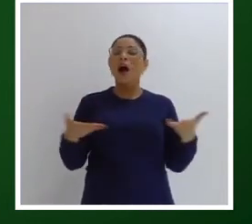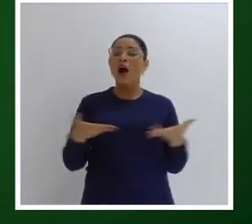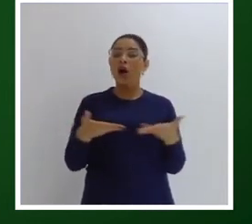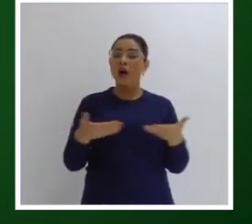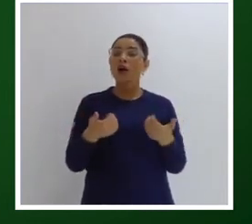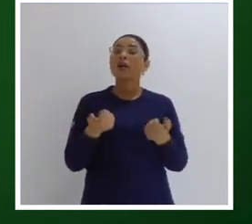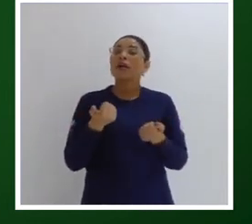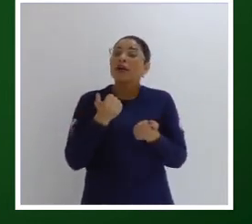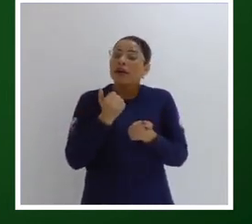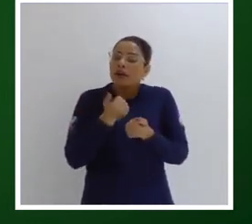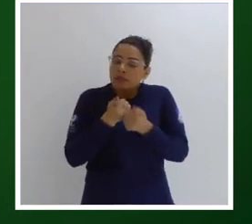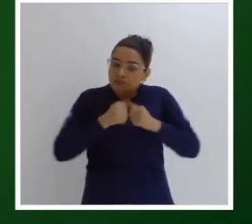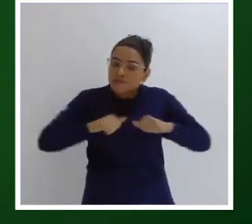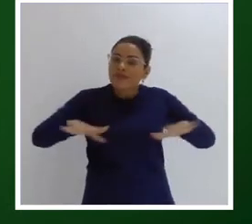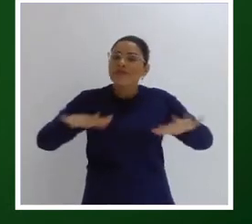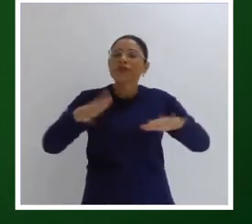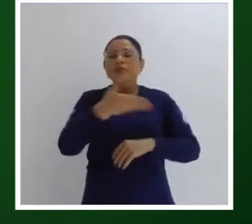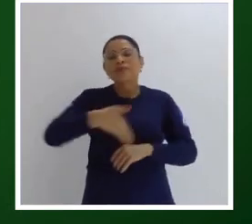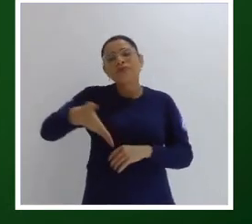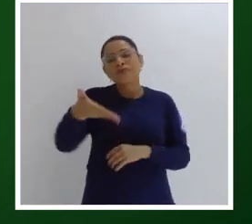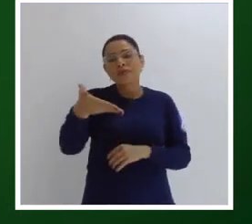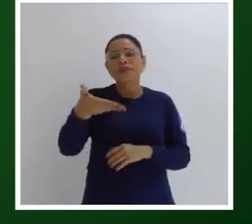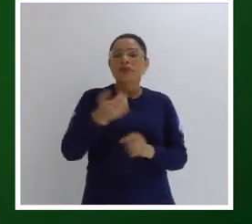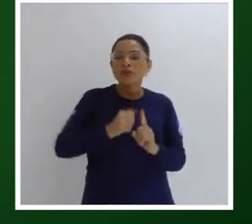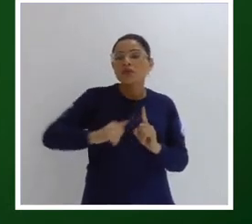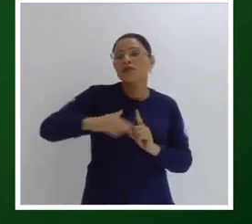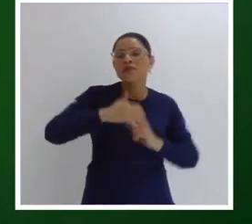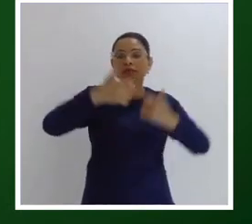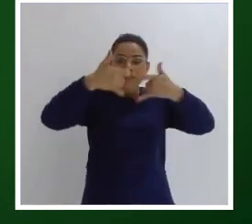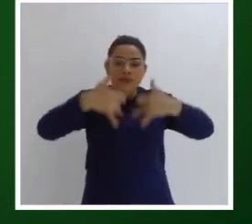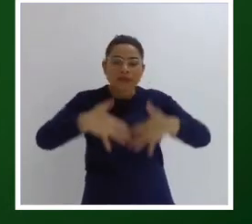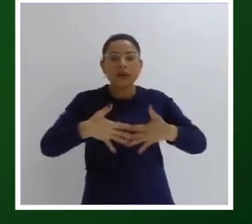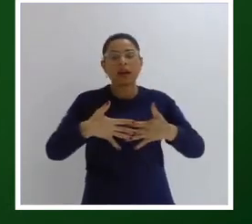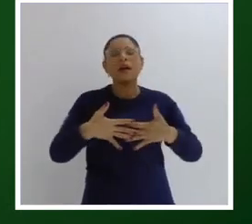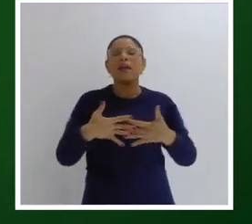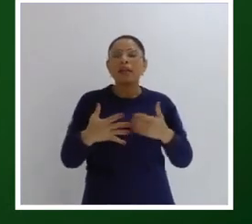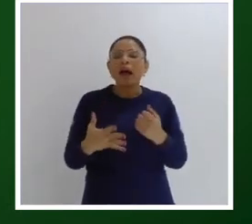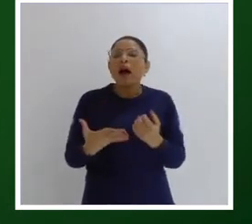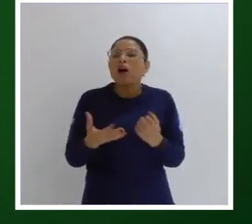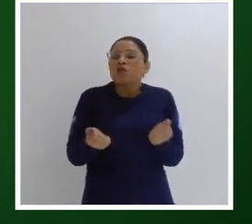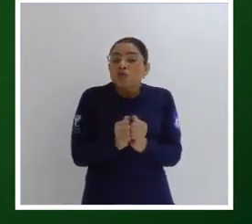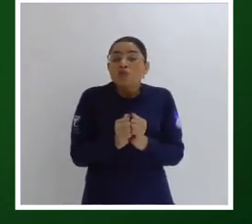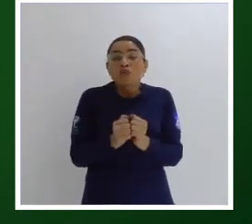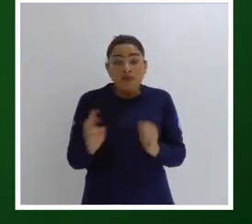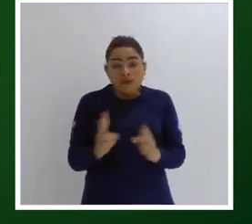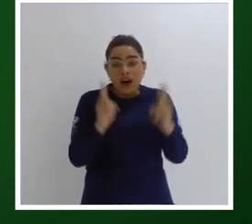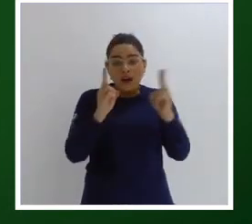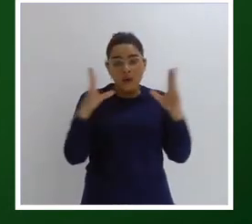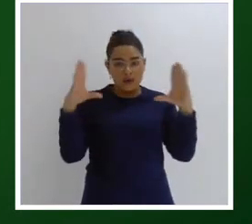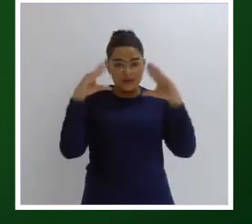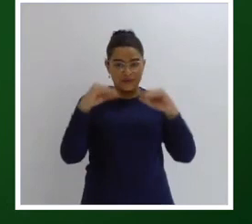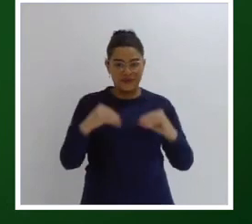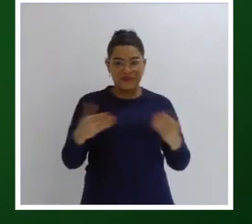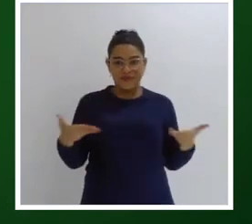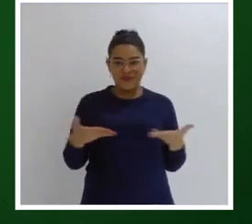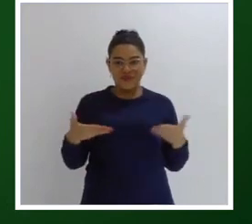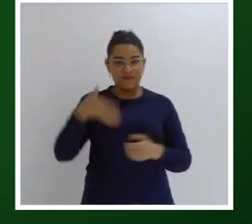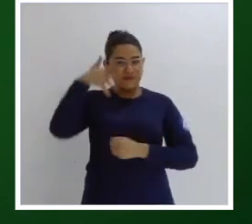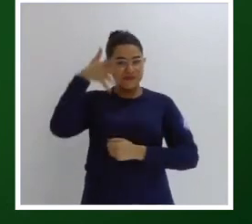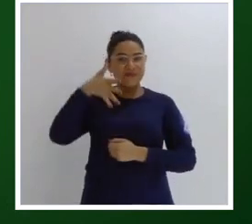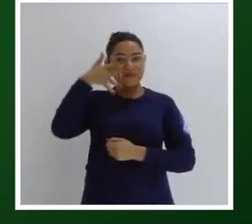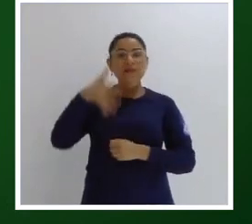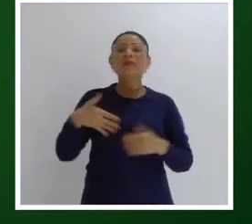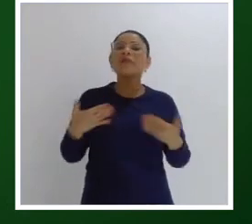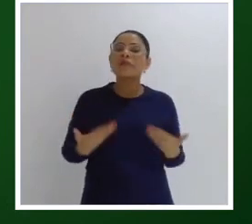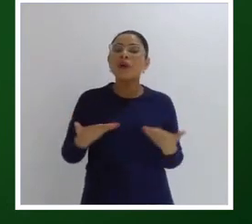socializando um pouco da nossa experiência a gente agrega valor a esta noite nós